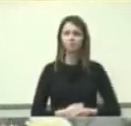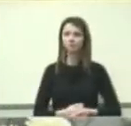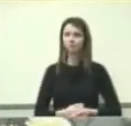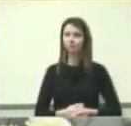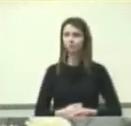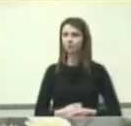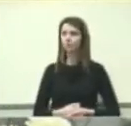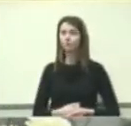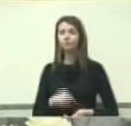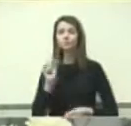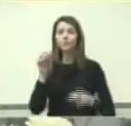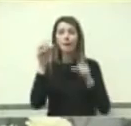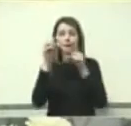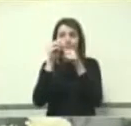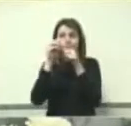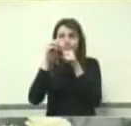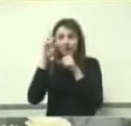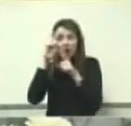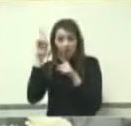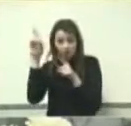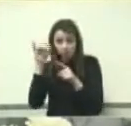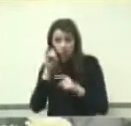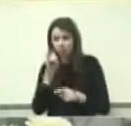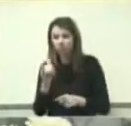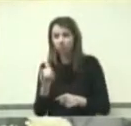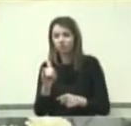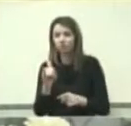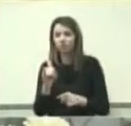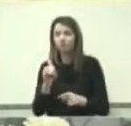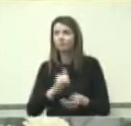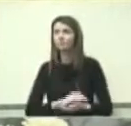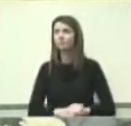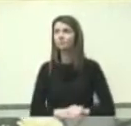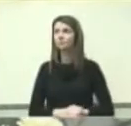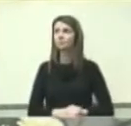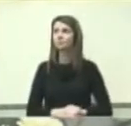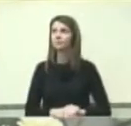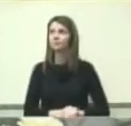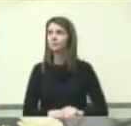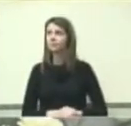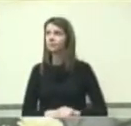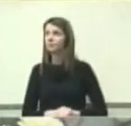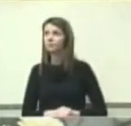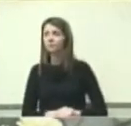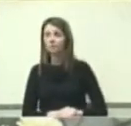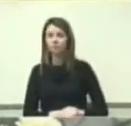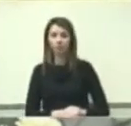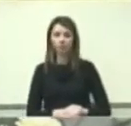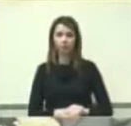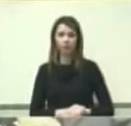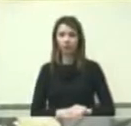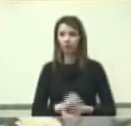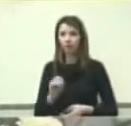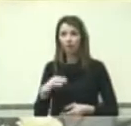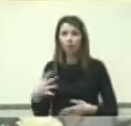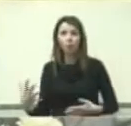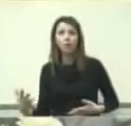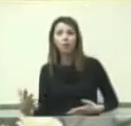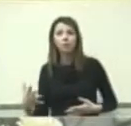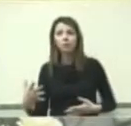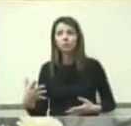e nos diz a palavra do senhor que enquanto Estavam